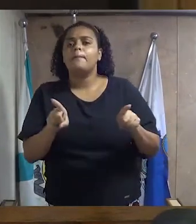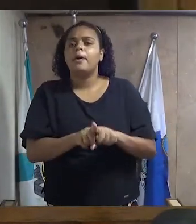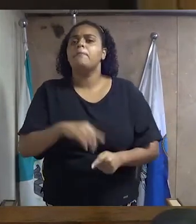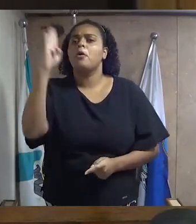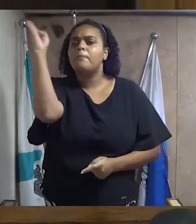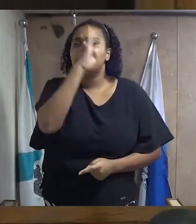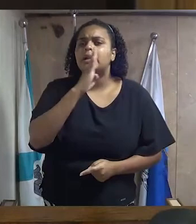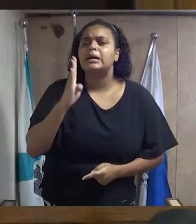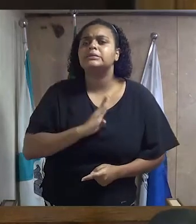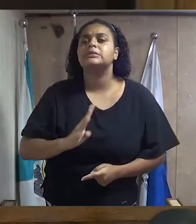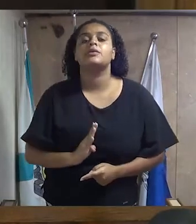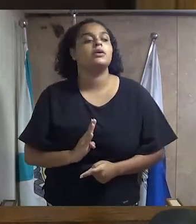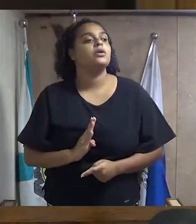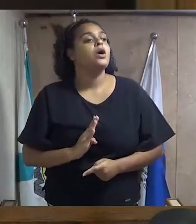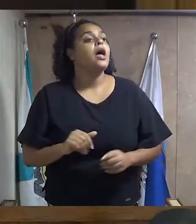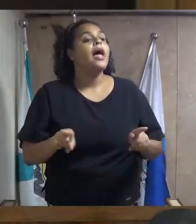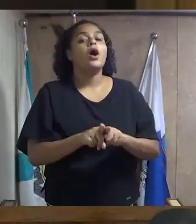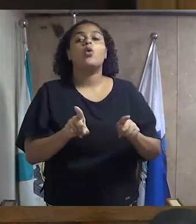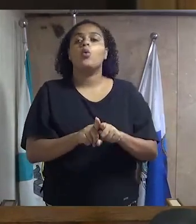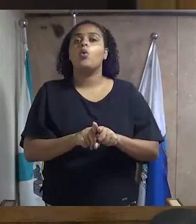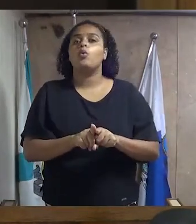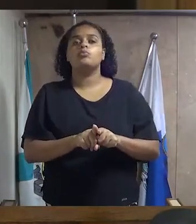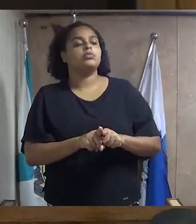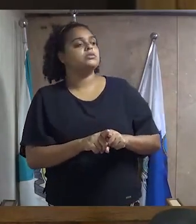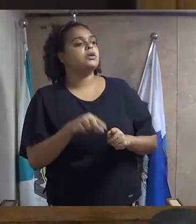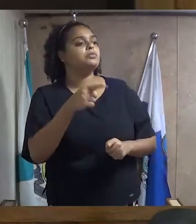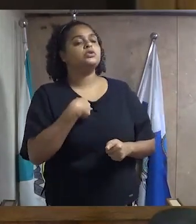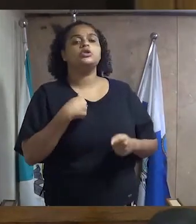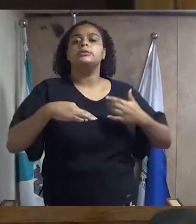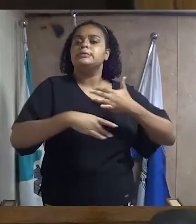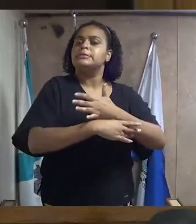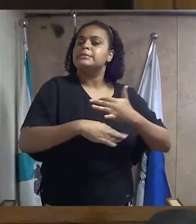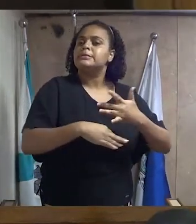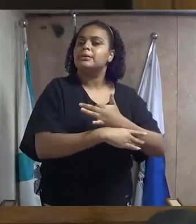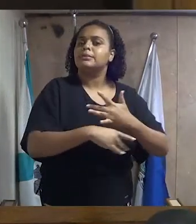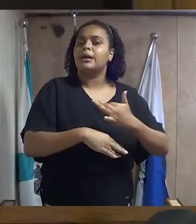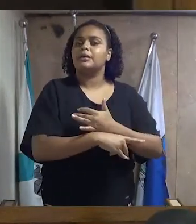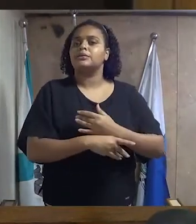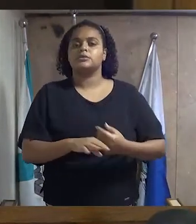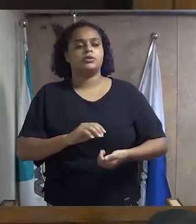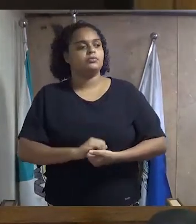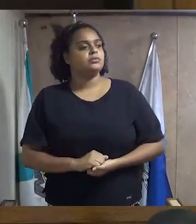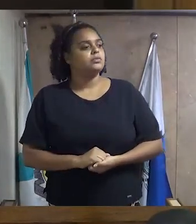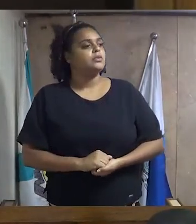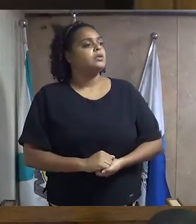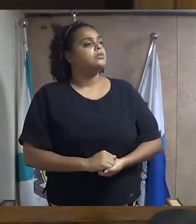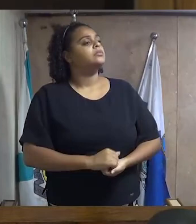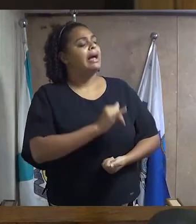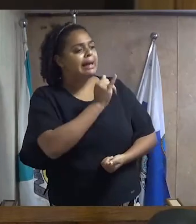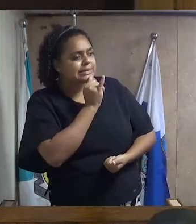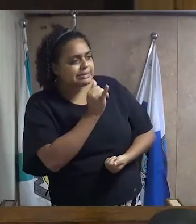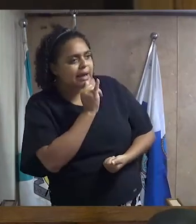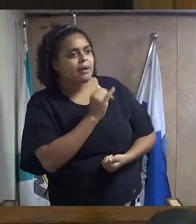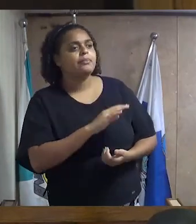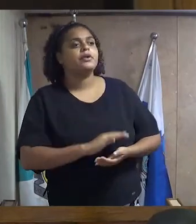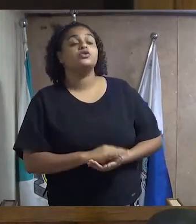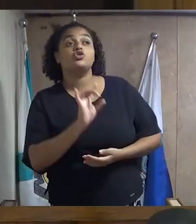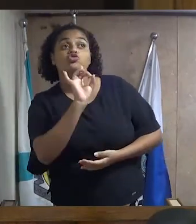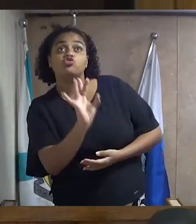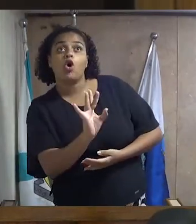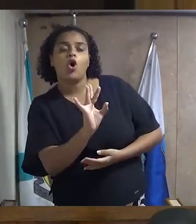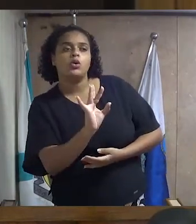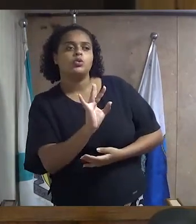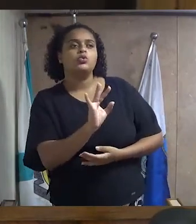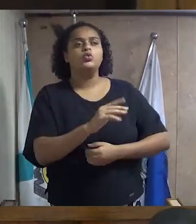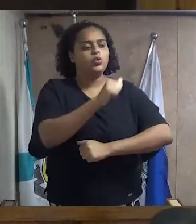grande exemplo de cidade. Um grande exemplo a ser seguido para todos esses municípios, não só do Rio de Janeiro, mas